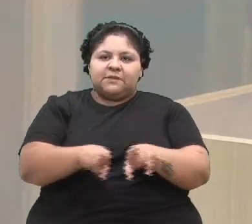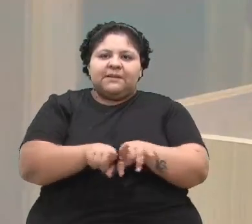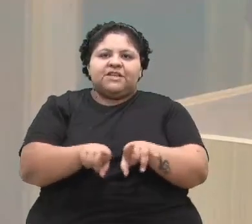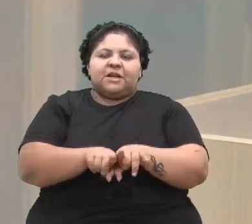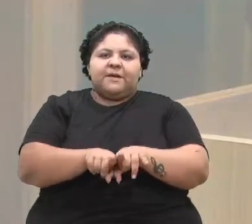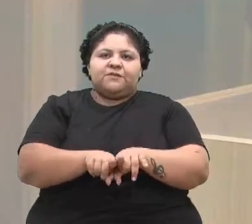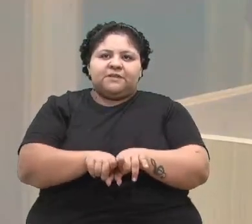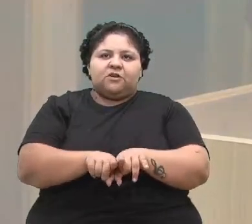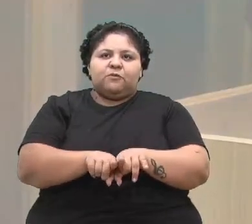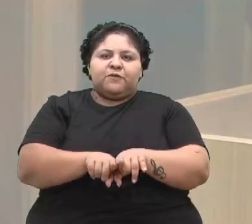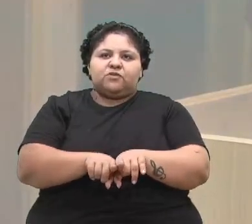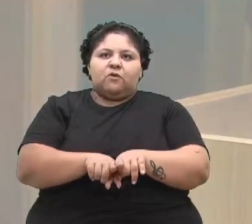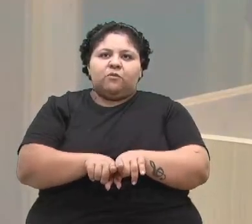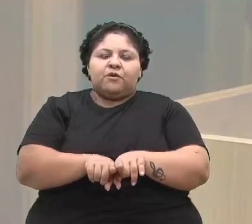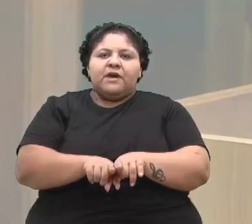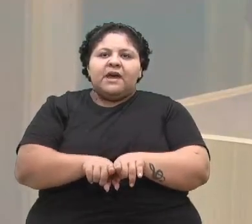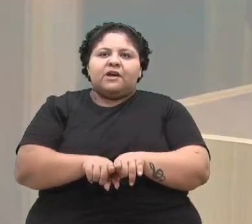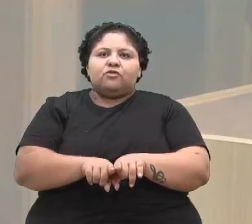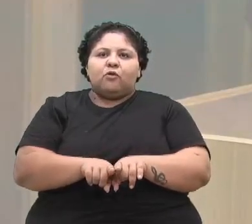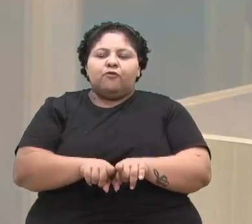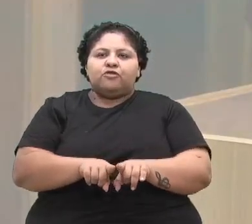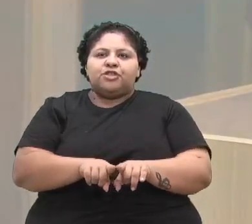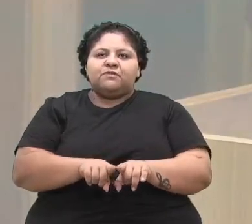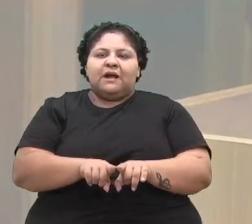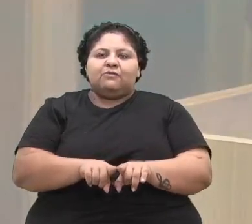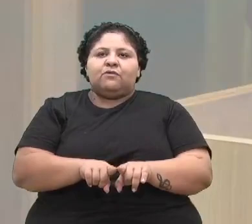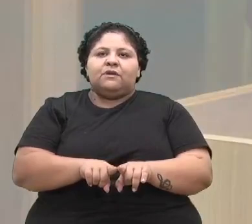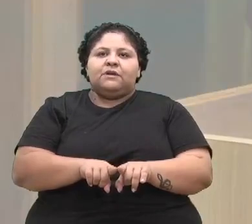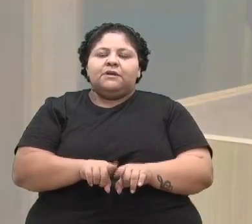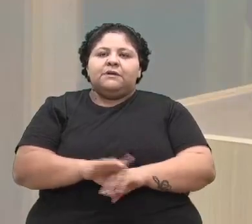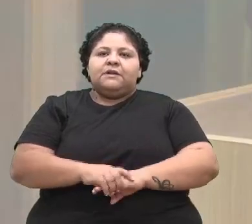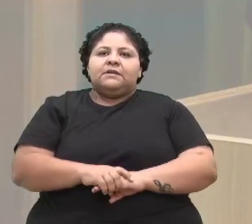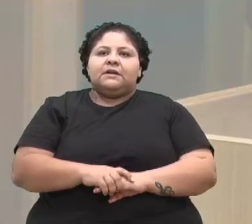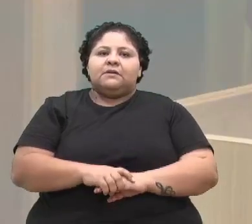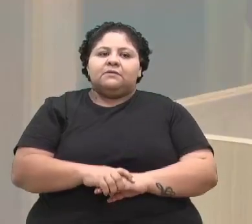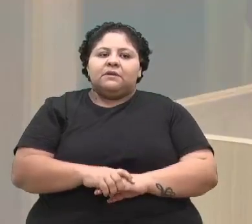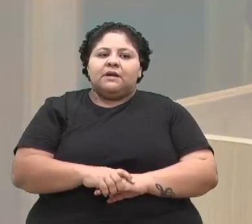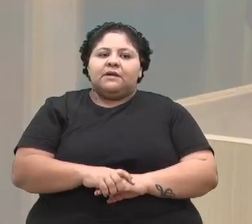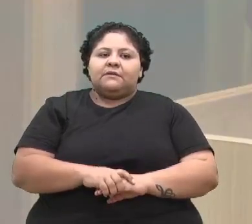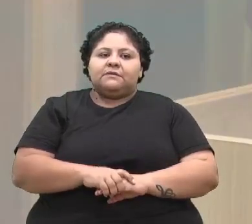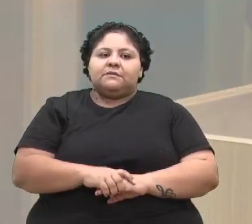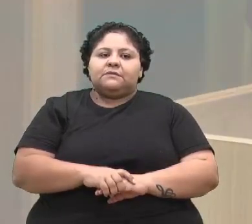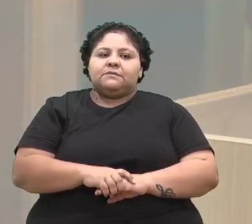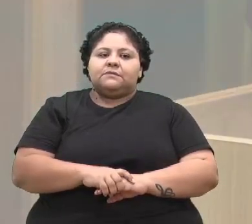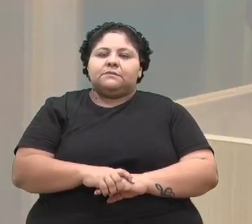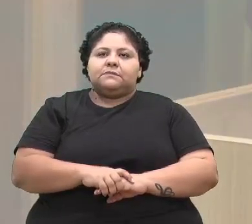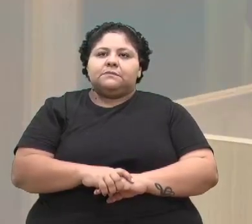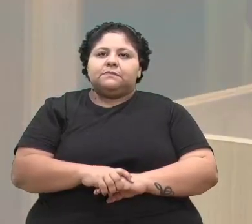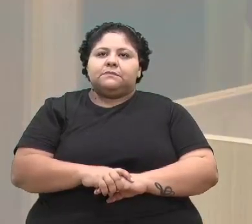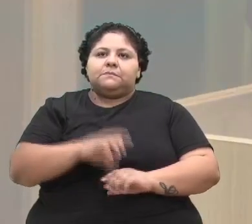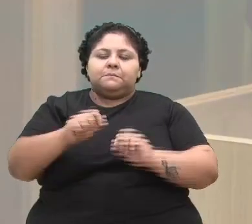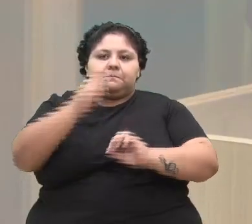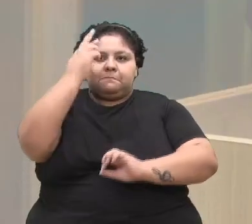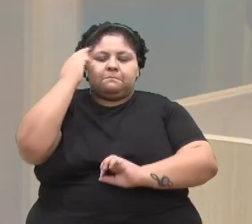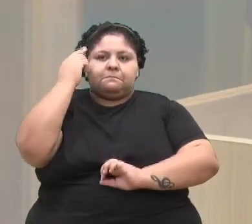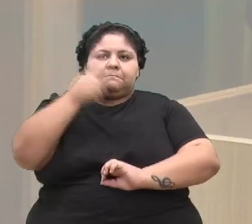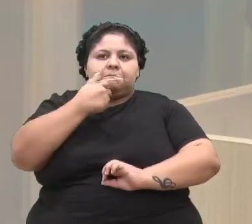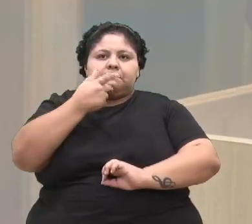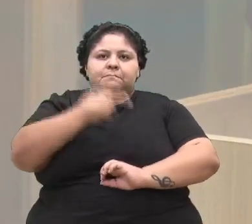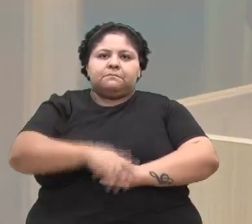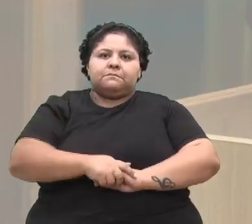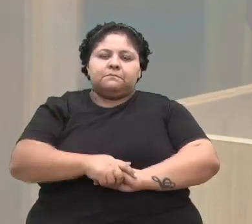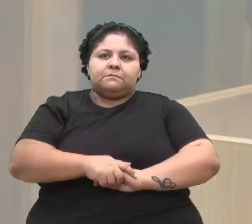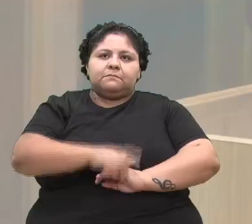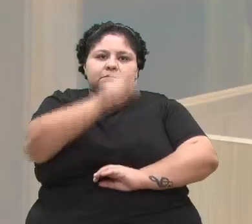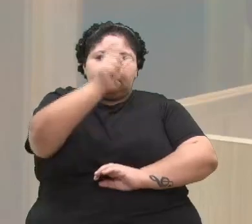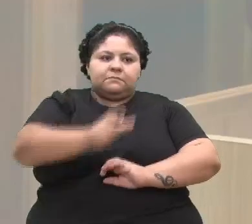é importante a discussão, como foi a importância do que o vereador Rafael falou, que é com as